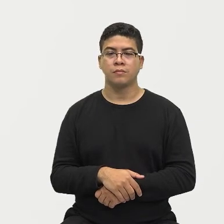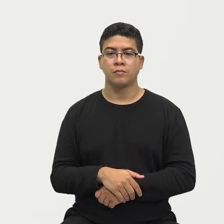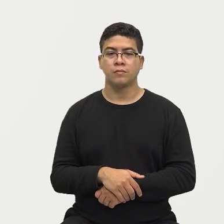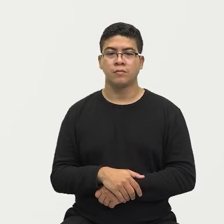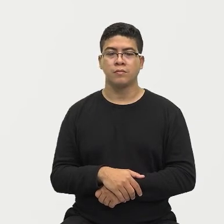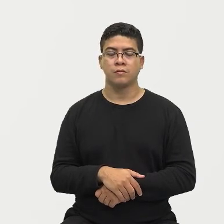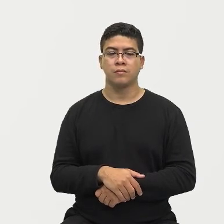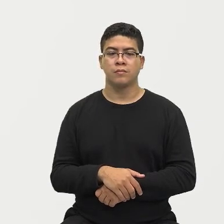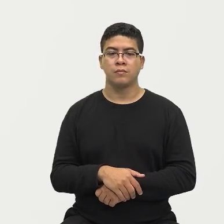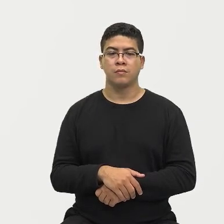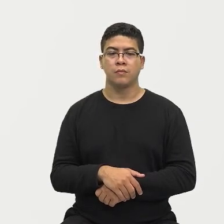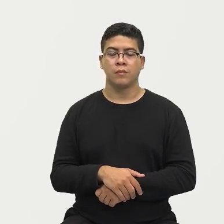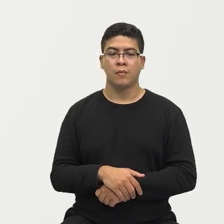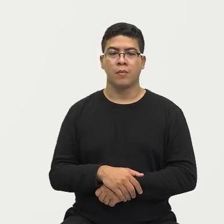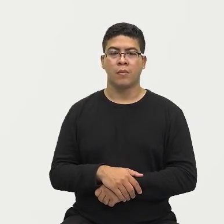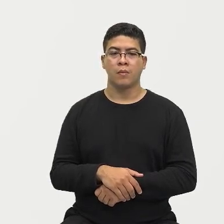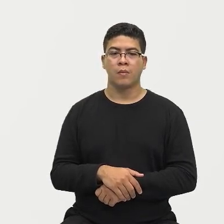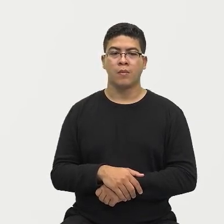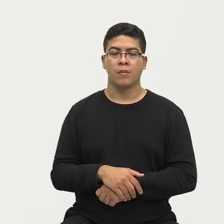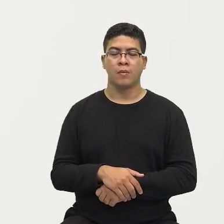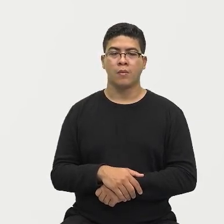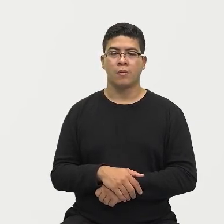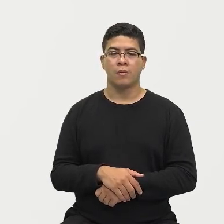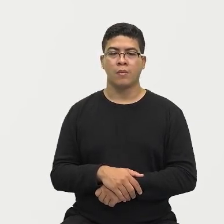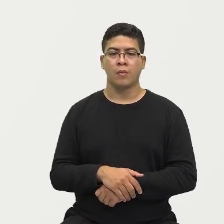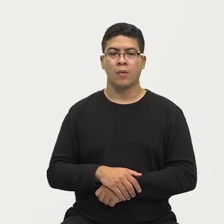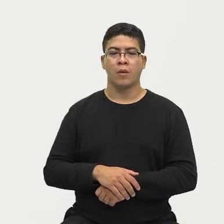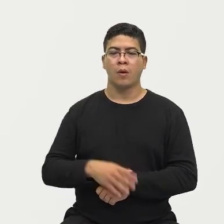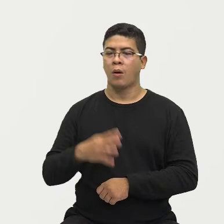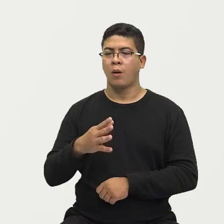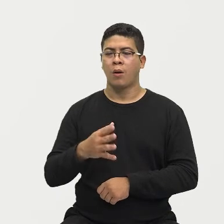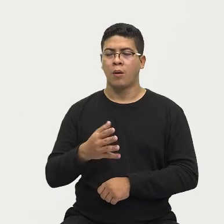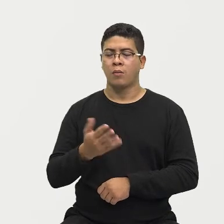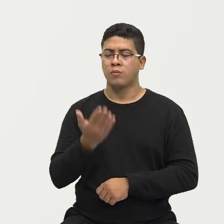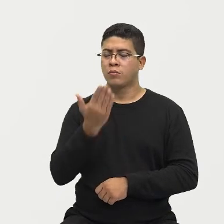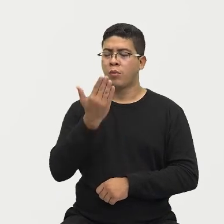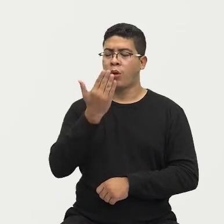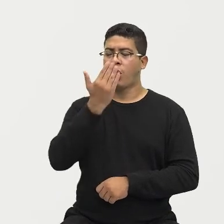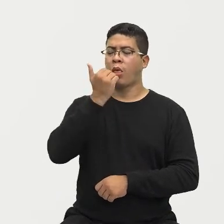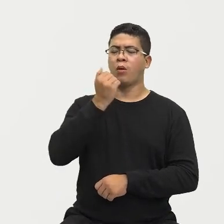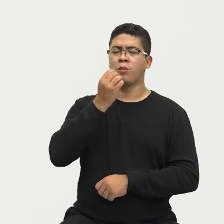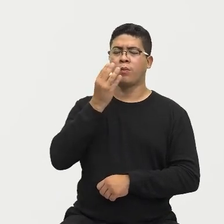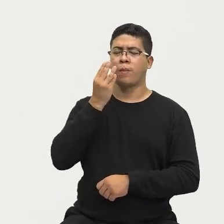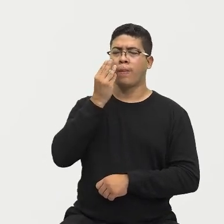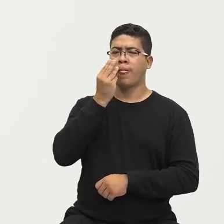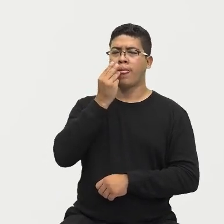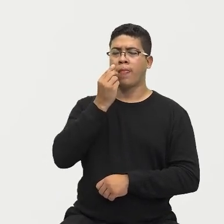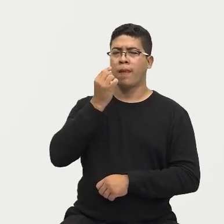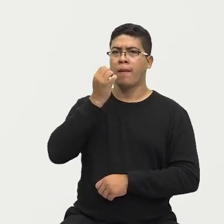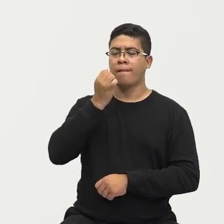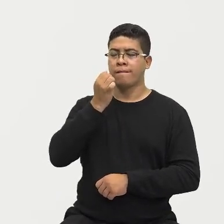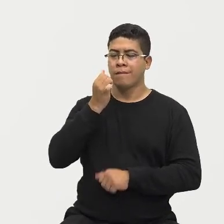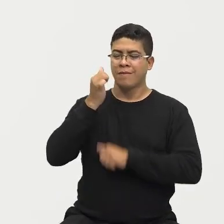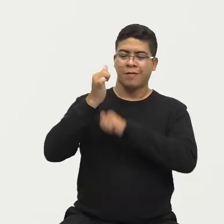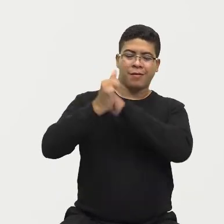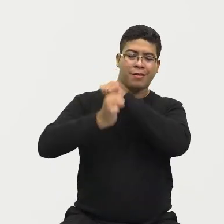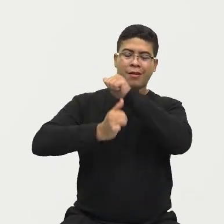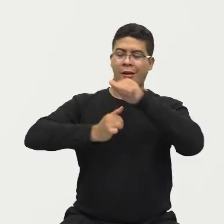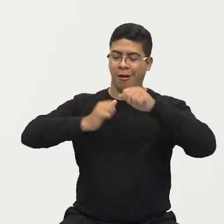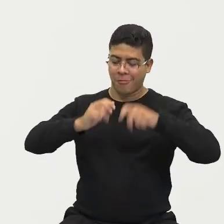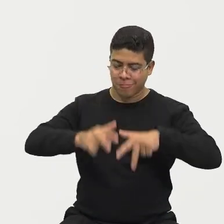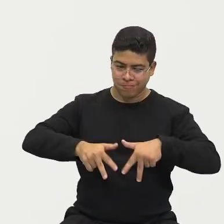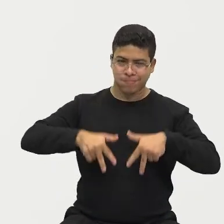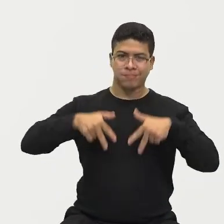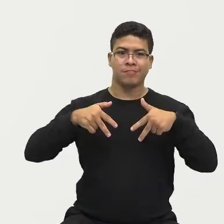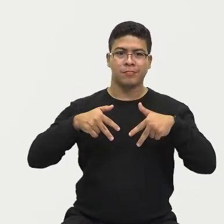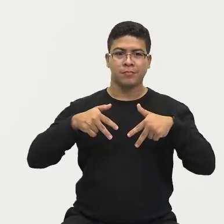Gosto revigorante. Gosto. Professor, gosto não é verbo? Não, gosto não. Gosto não é, não. É